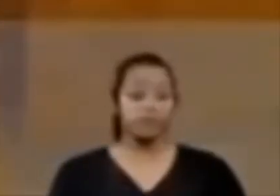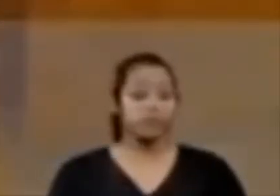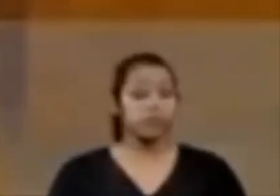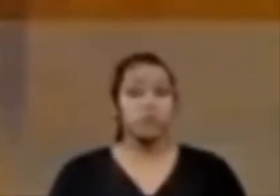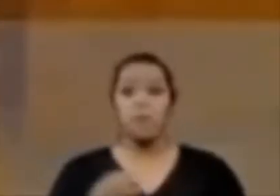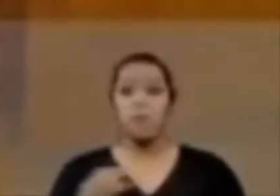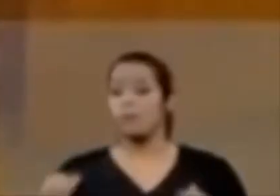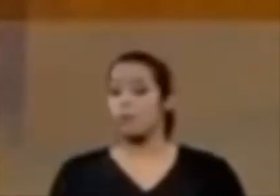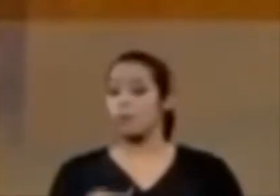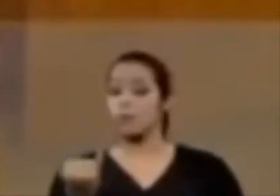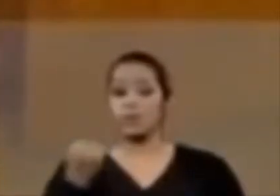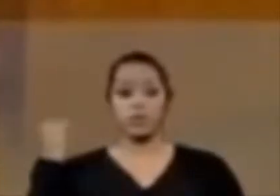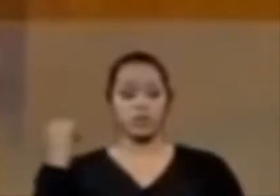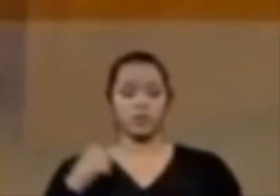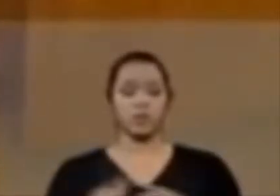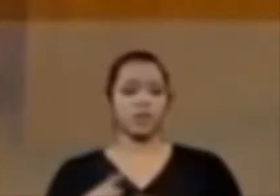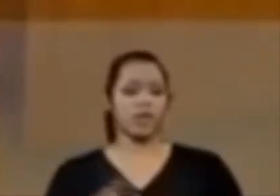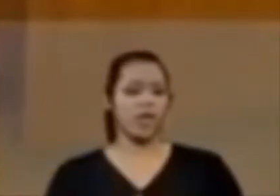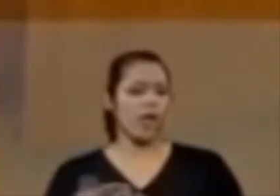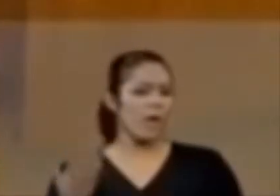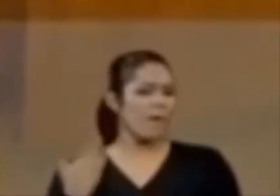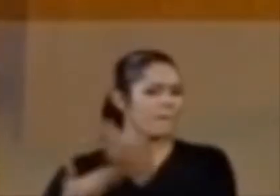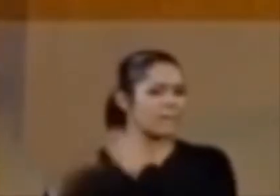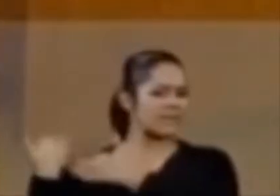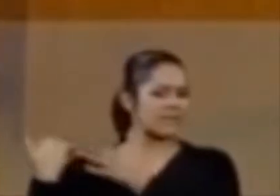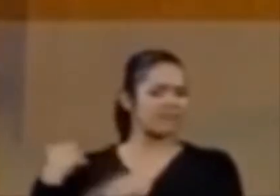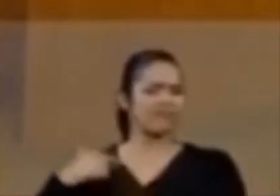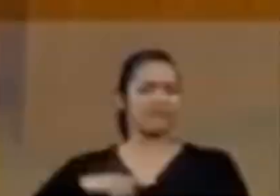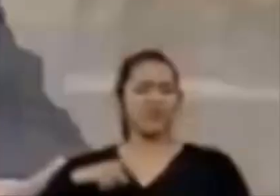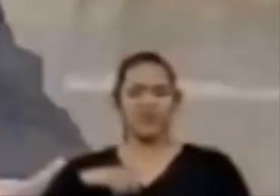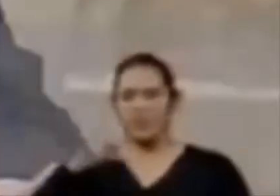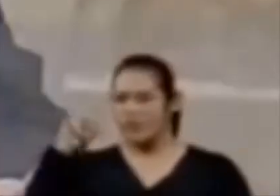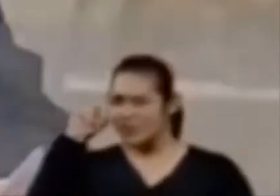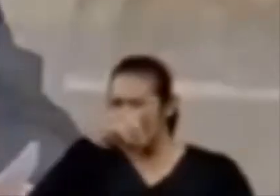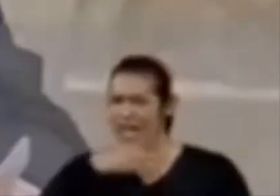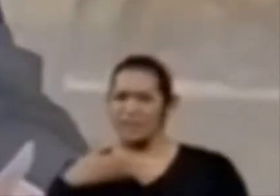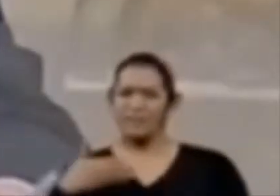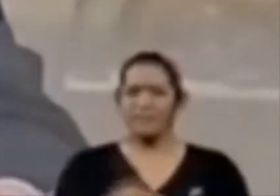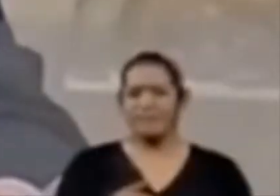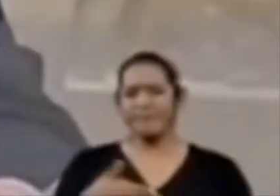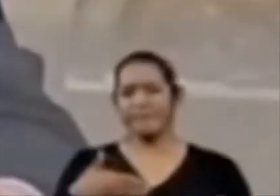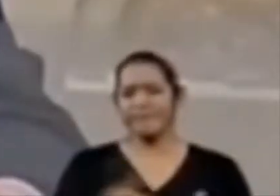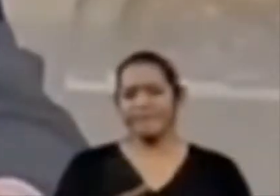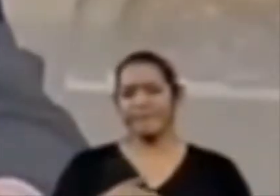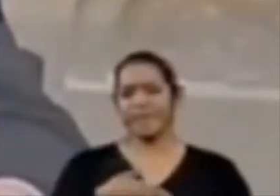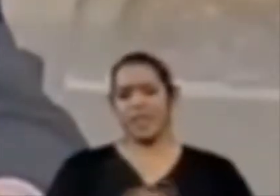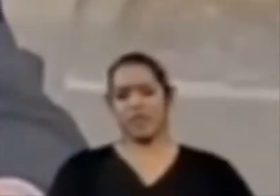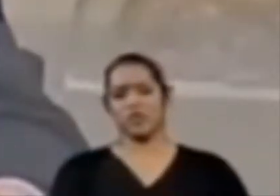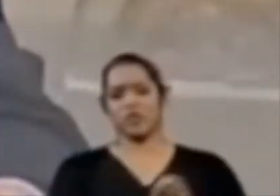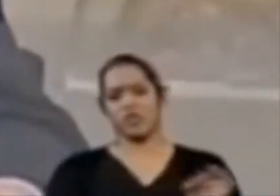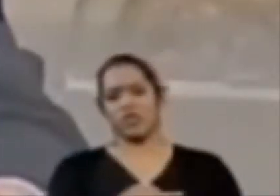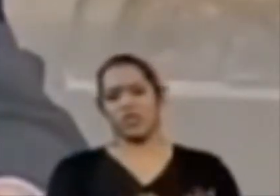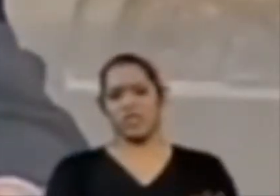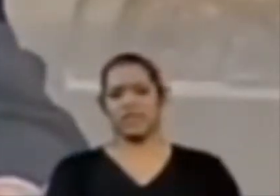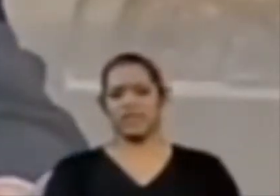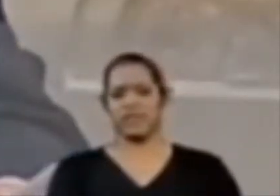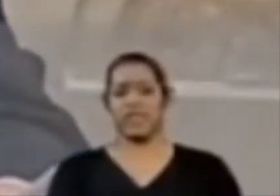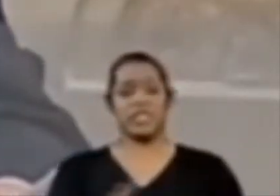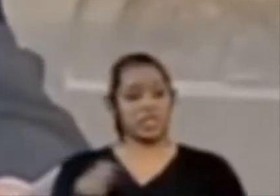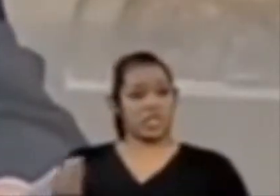do rompimento com um passado de dificuldades de acessar a justiça, de punir